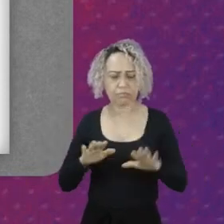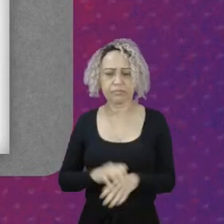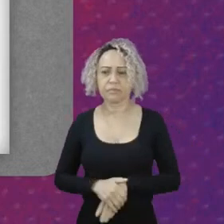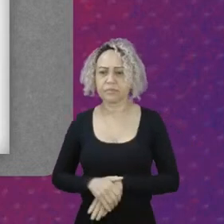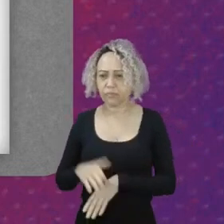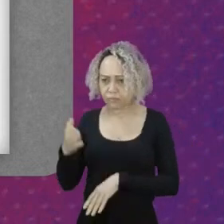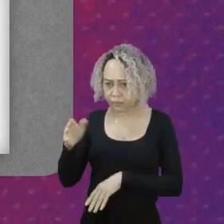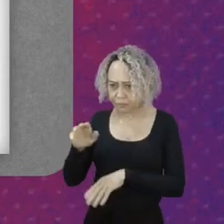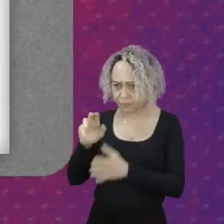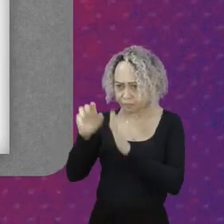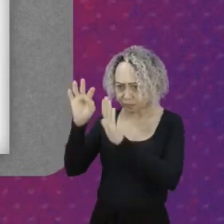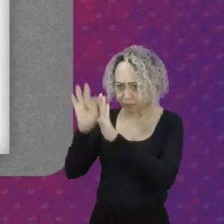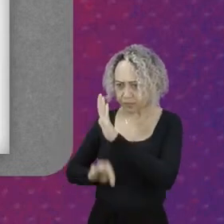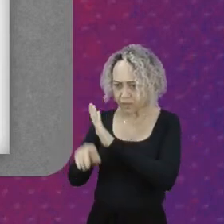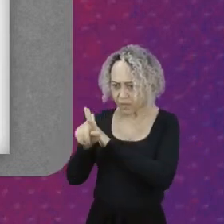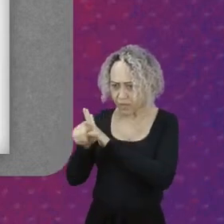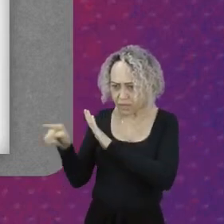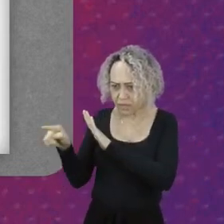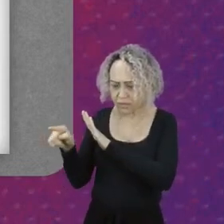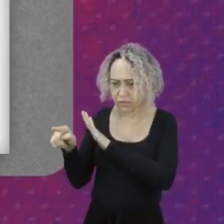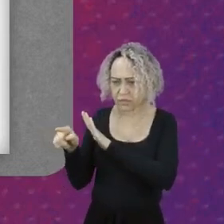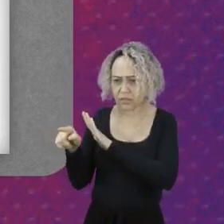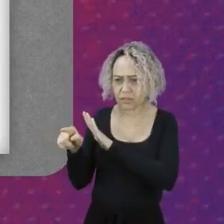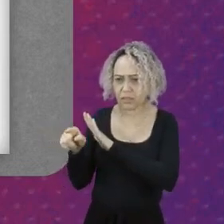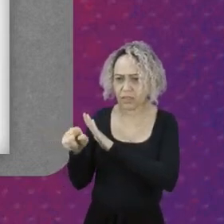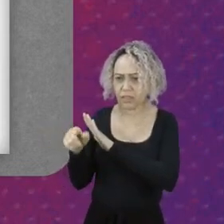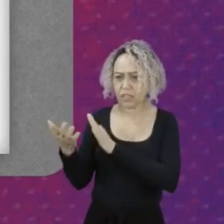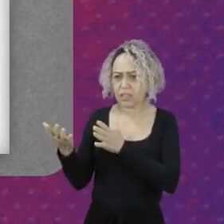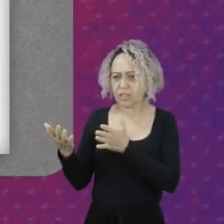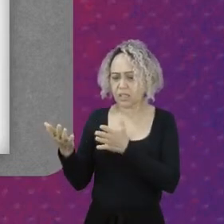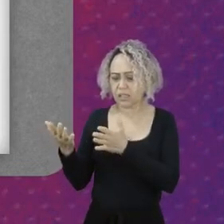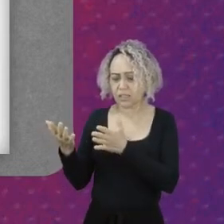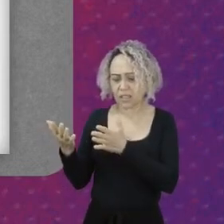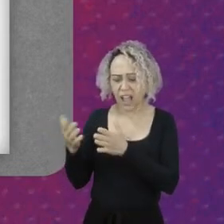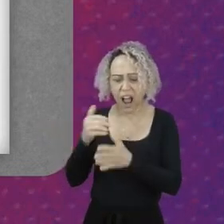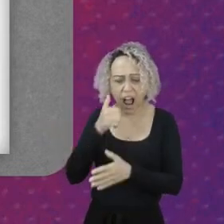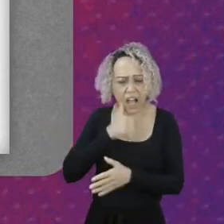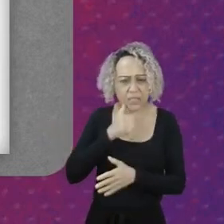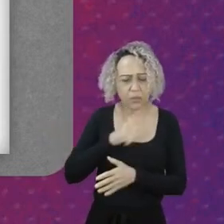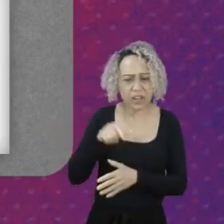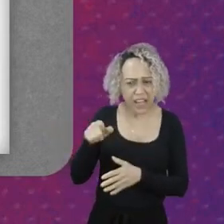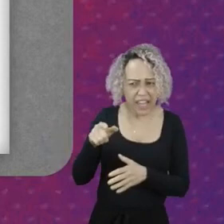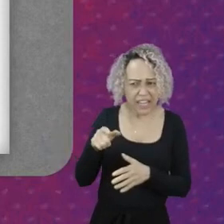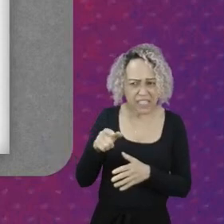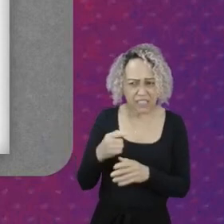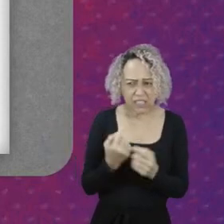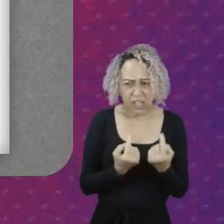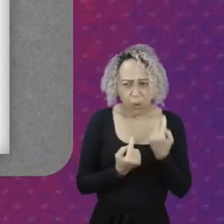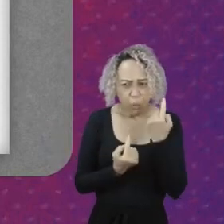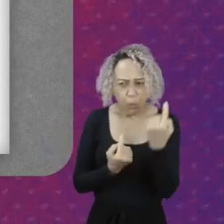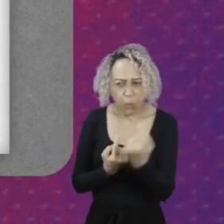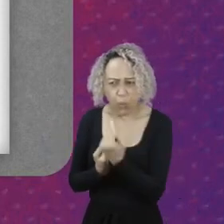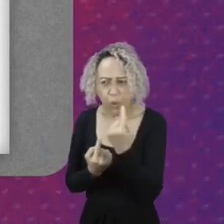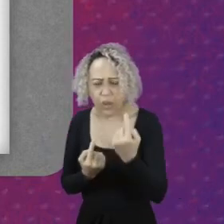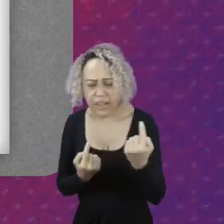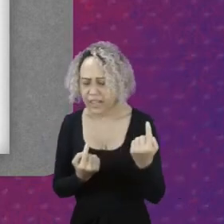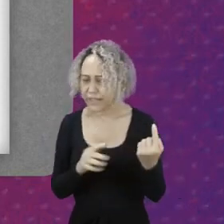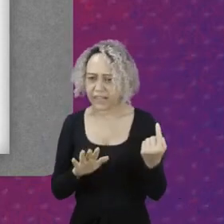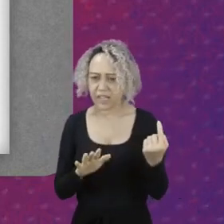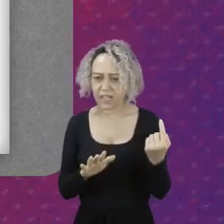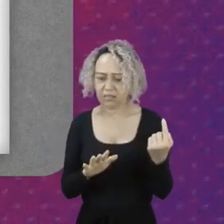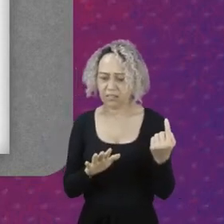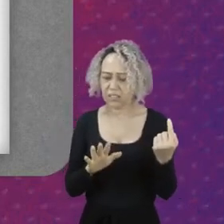embaixo. Nesse contexto profundo, é claro que as mulheres não estão sozinhas. Ele envolve o continente perdido das